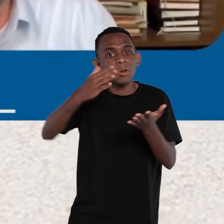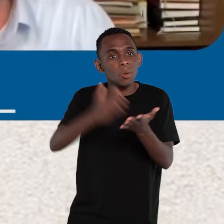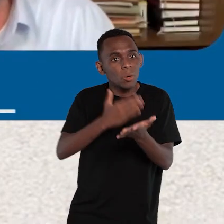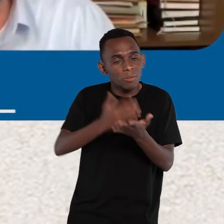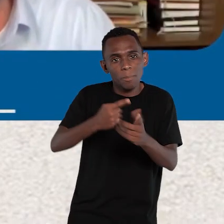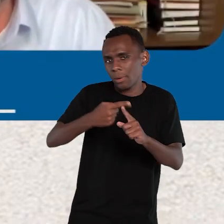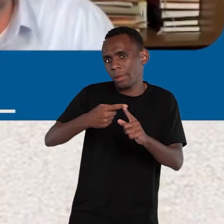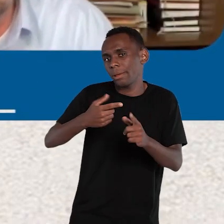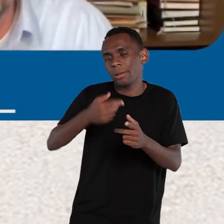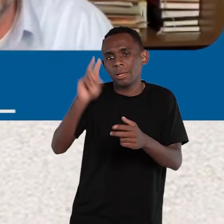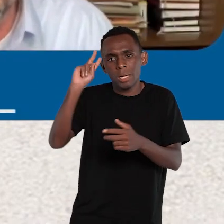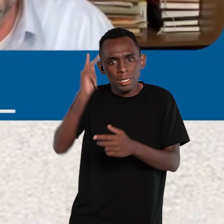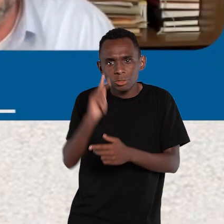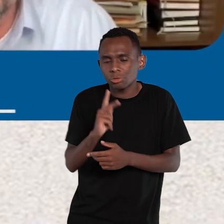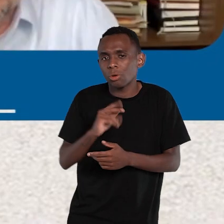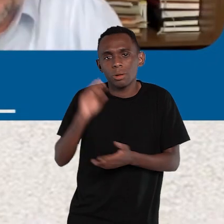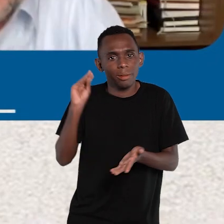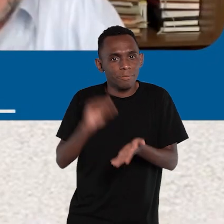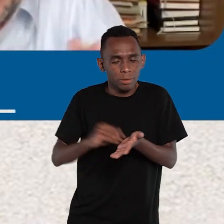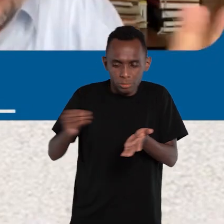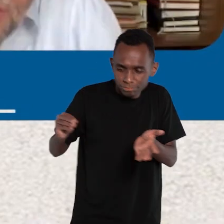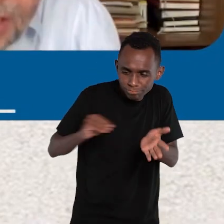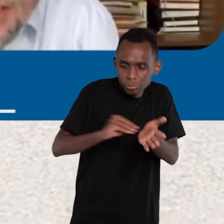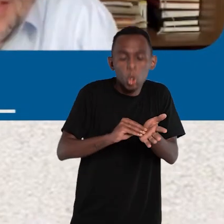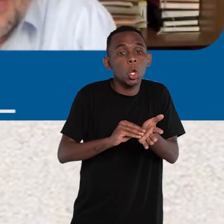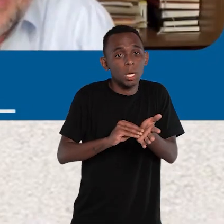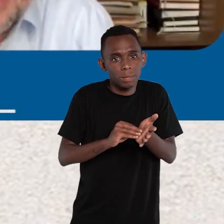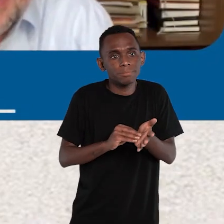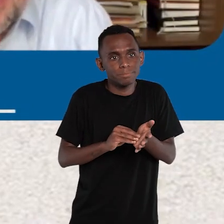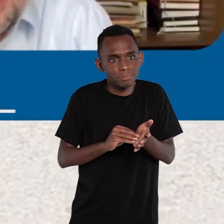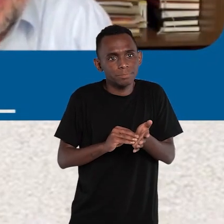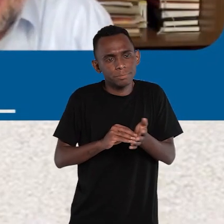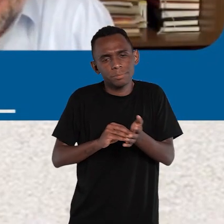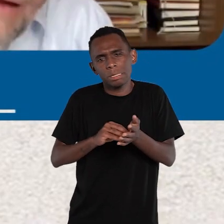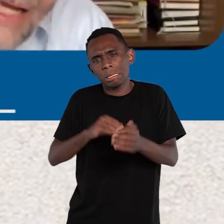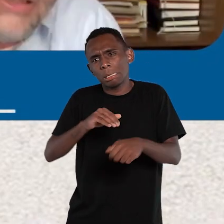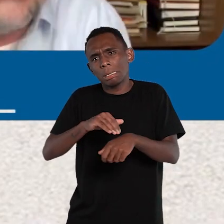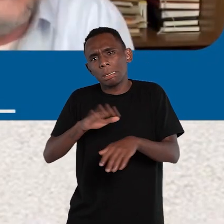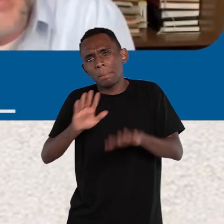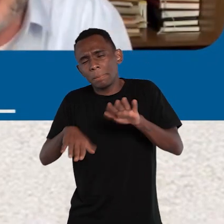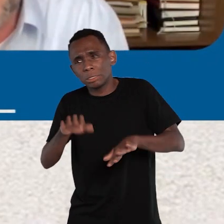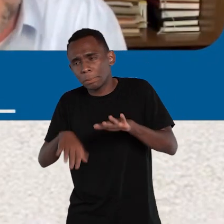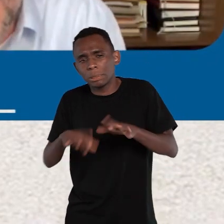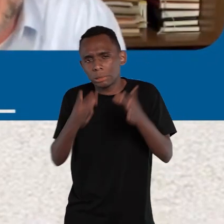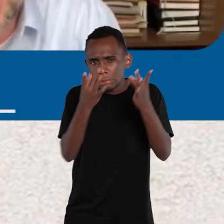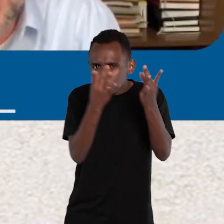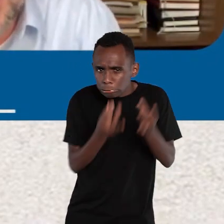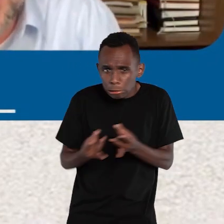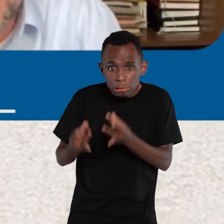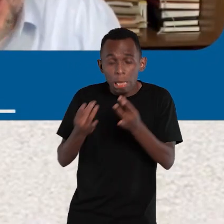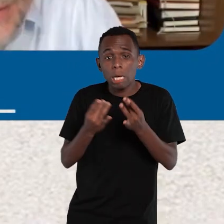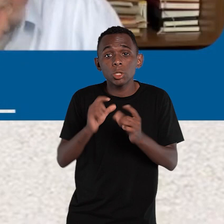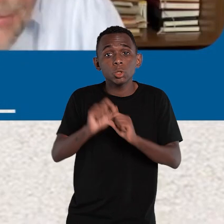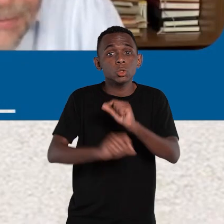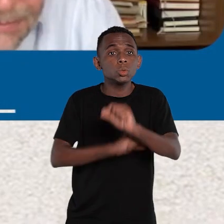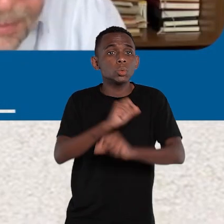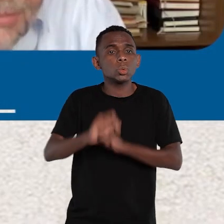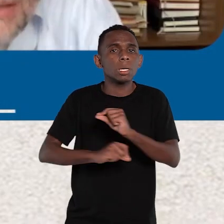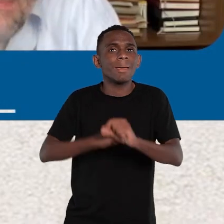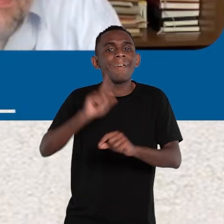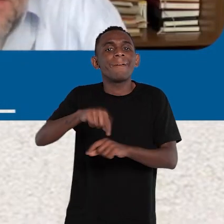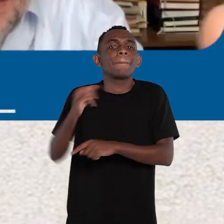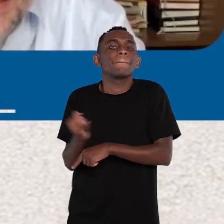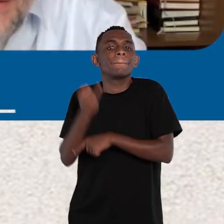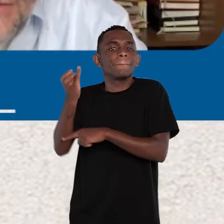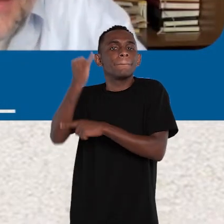as histórias que não estão aqui estão todas aludidas, digamos assim, com mais ou menos sutileza, elas são de